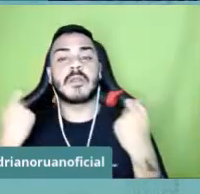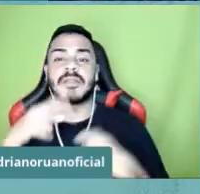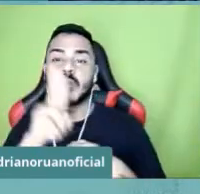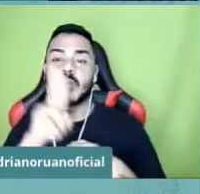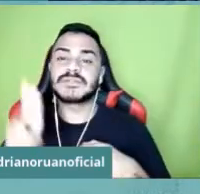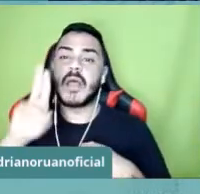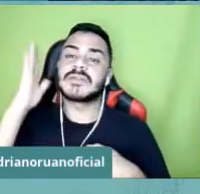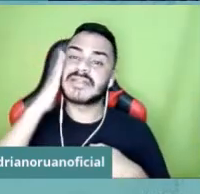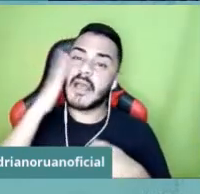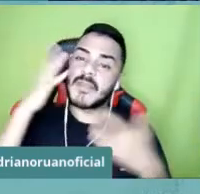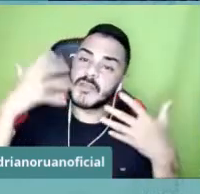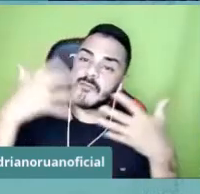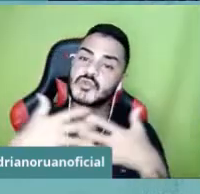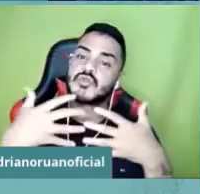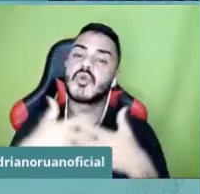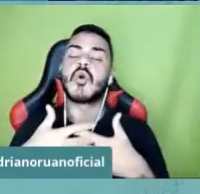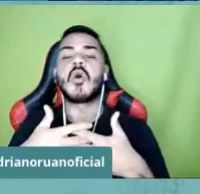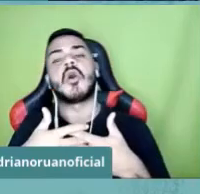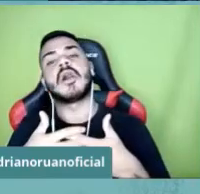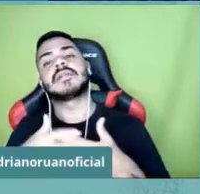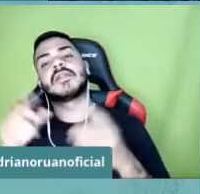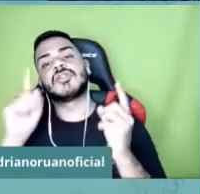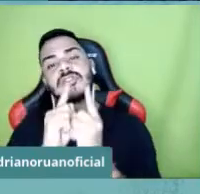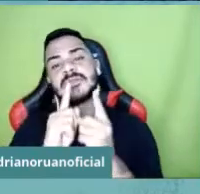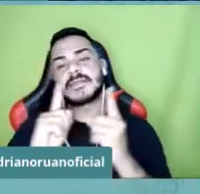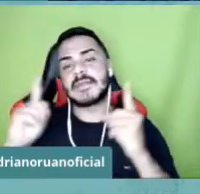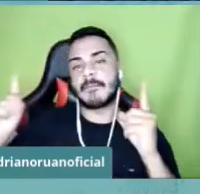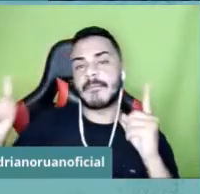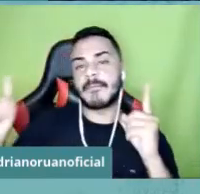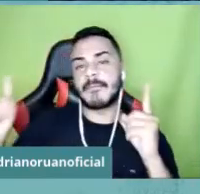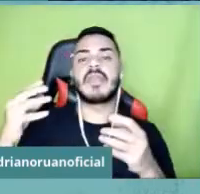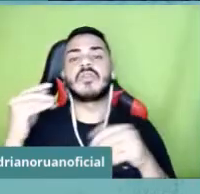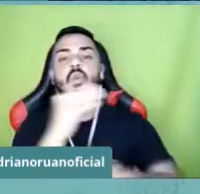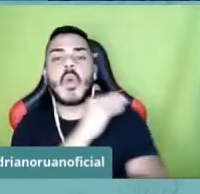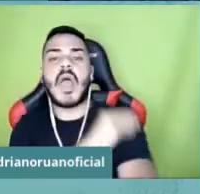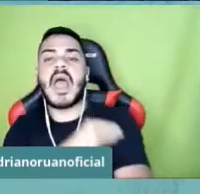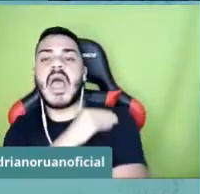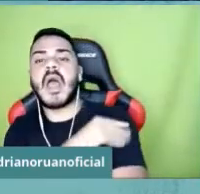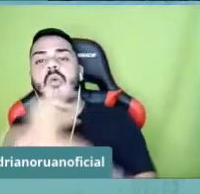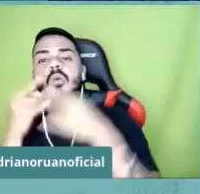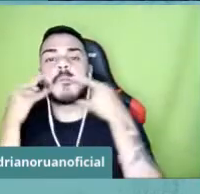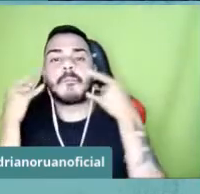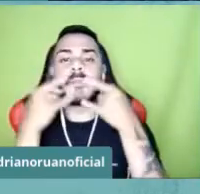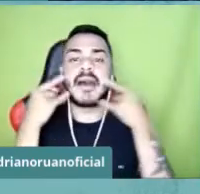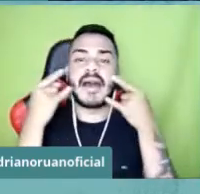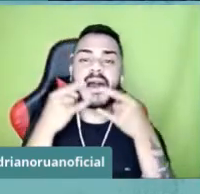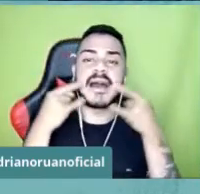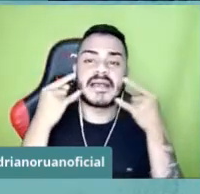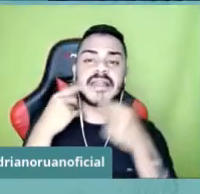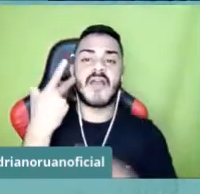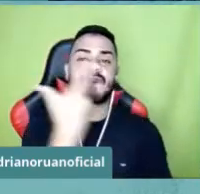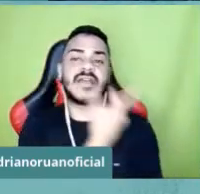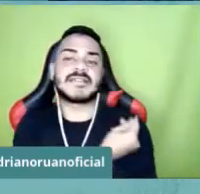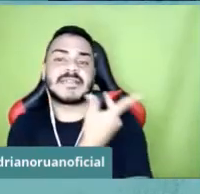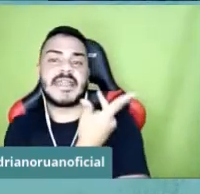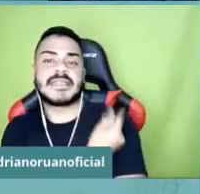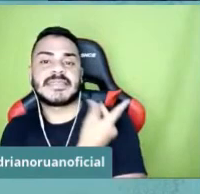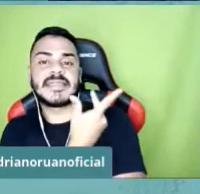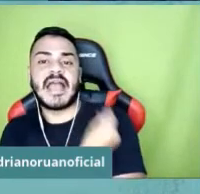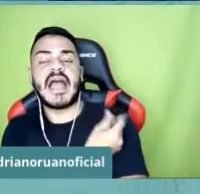que funciona, distanciamento, o álcool, máscara, vamos vacinar quem tem que vacinar, vamos